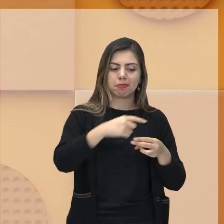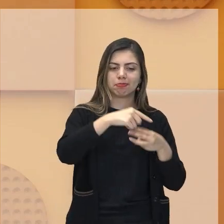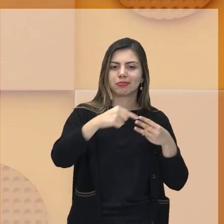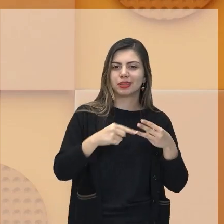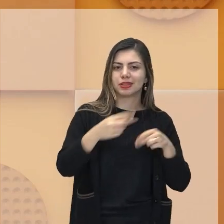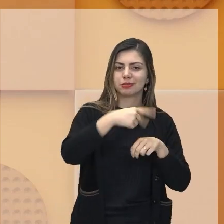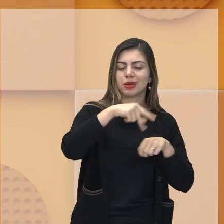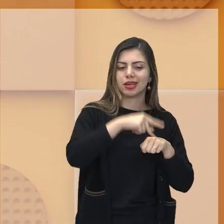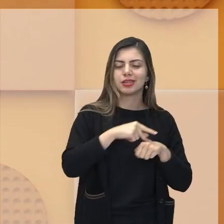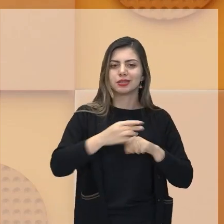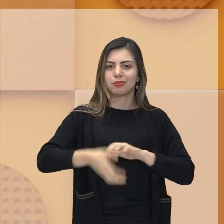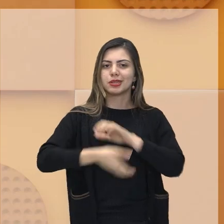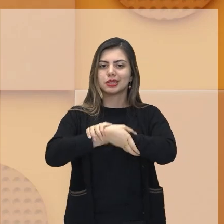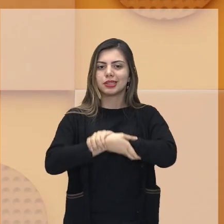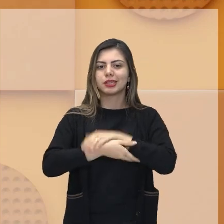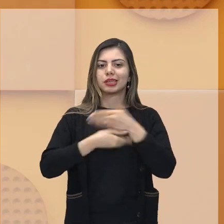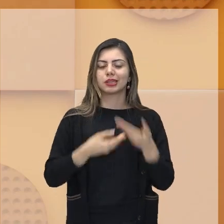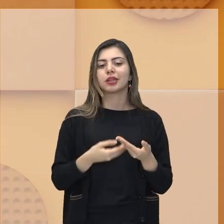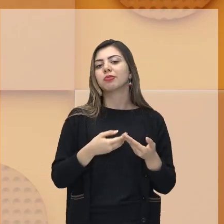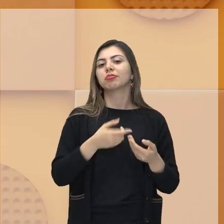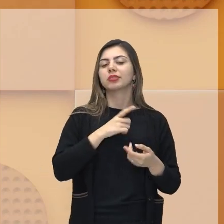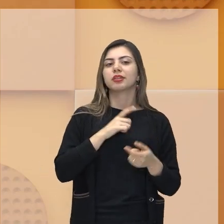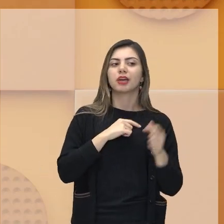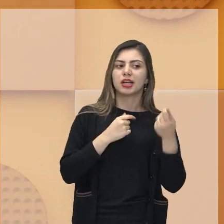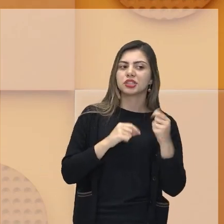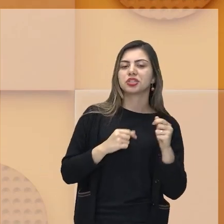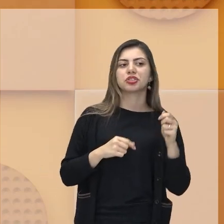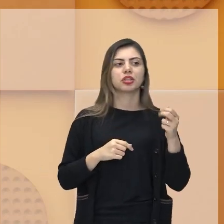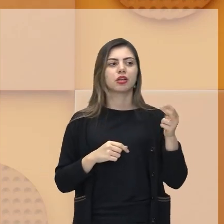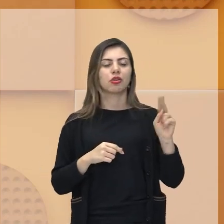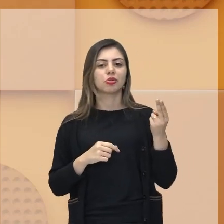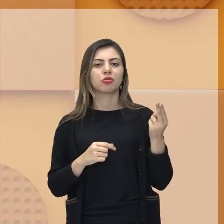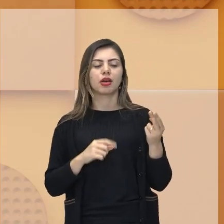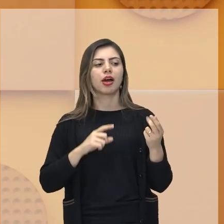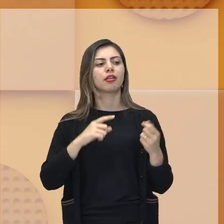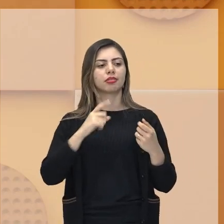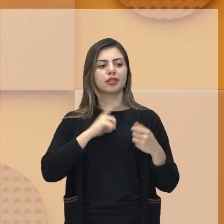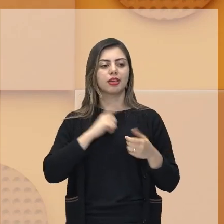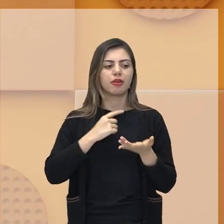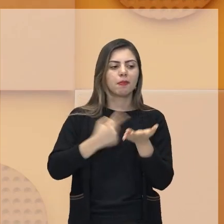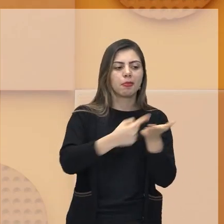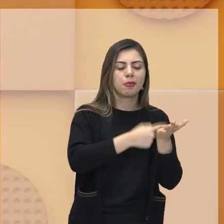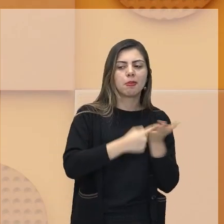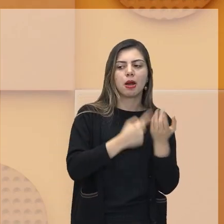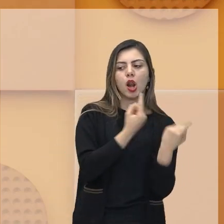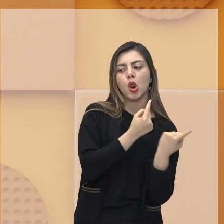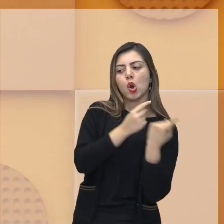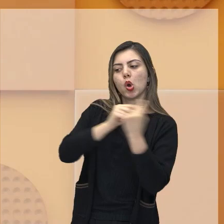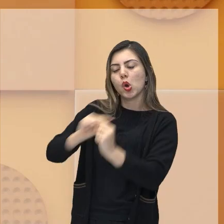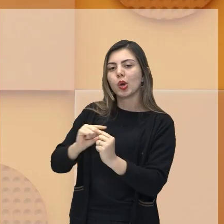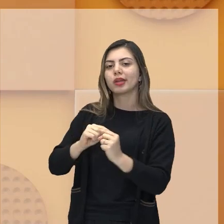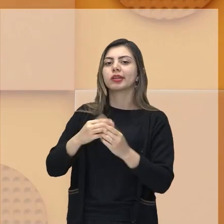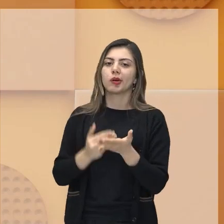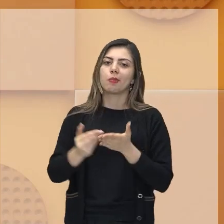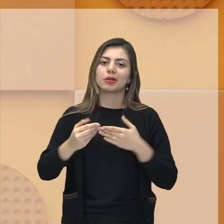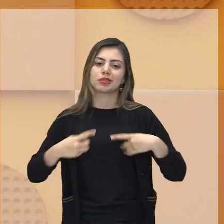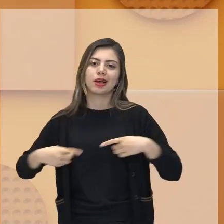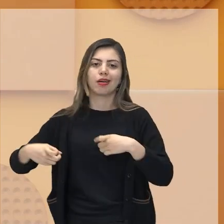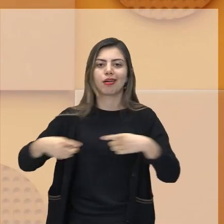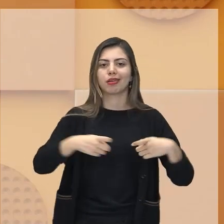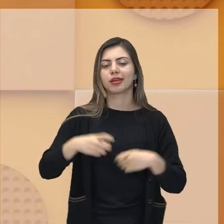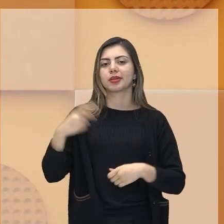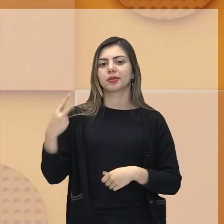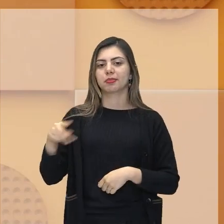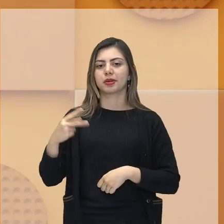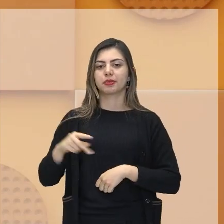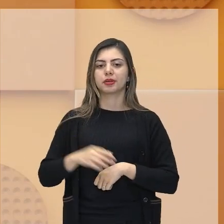também estavam ali dispostos a lutar ao lado dos brasileiros, dando início à chamada Guerra do Paraguai. Só